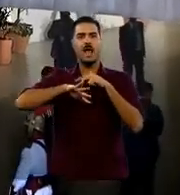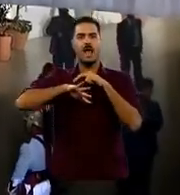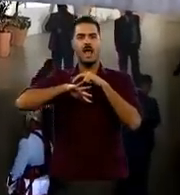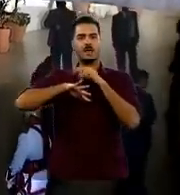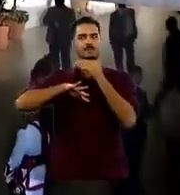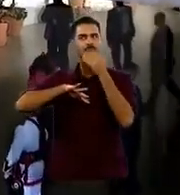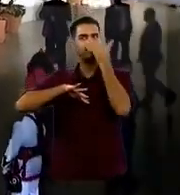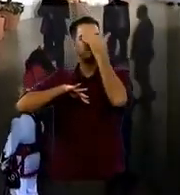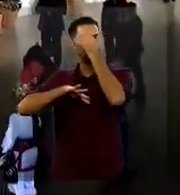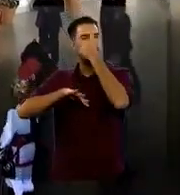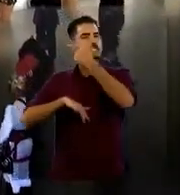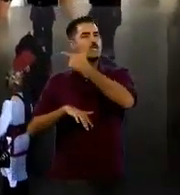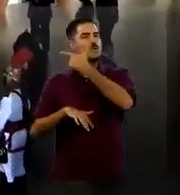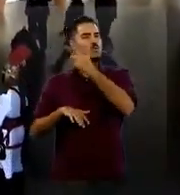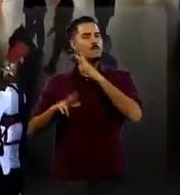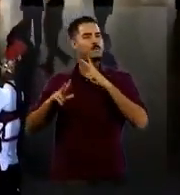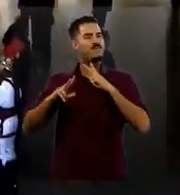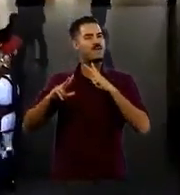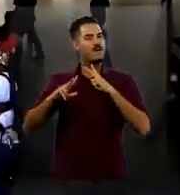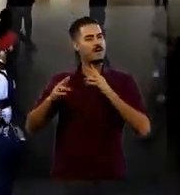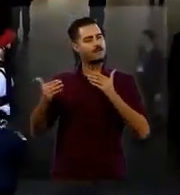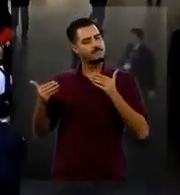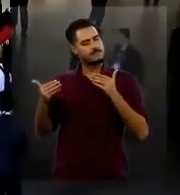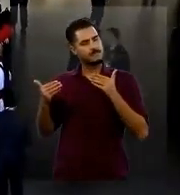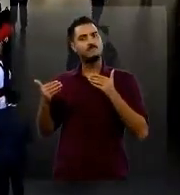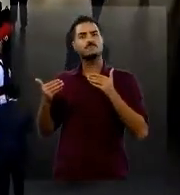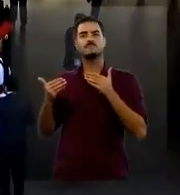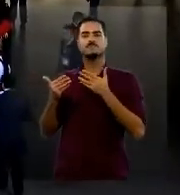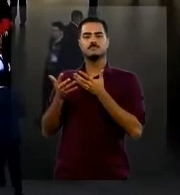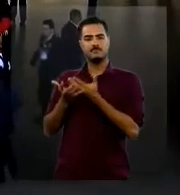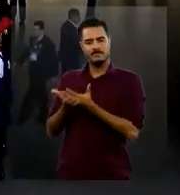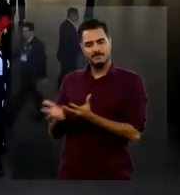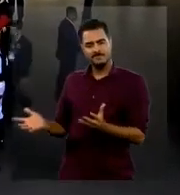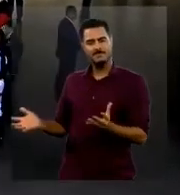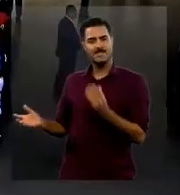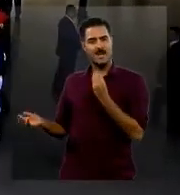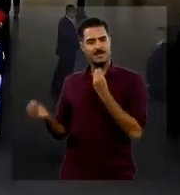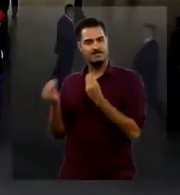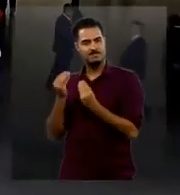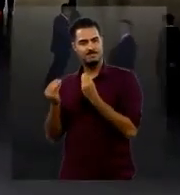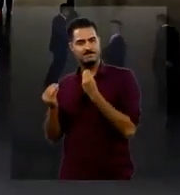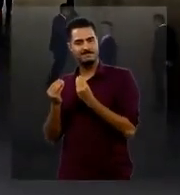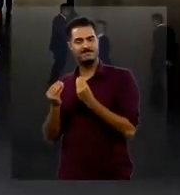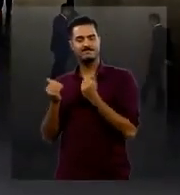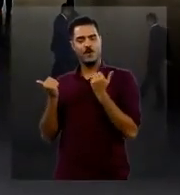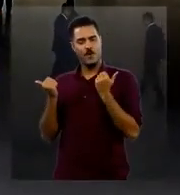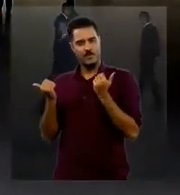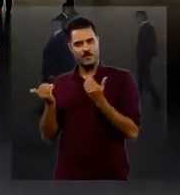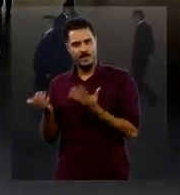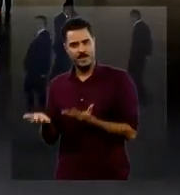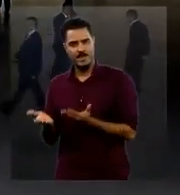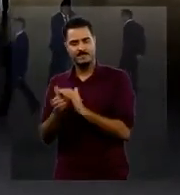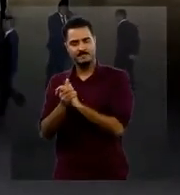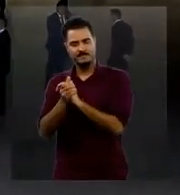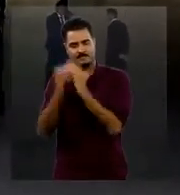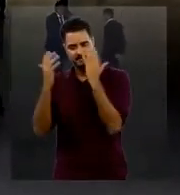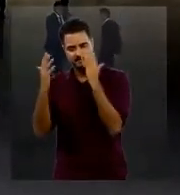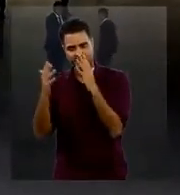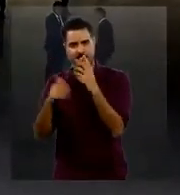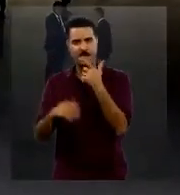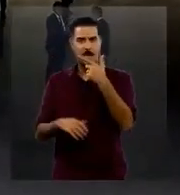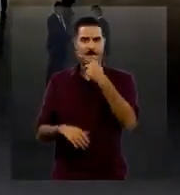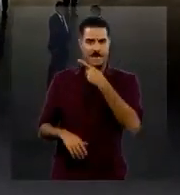Itamaraty, onde vão participar deste coquetel oferecido aí ao presidente, ao